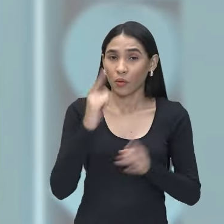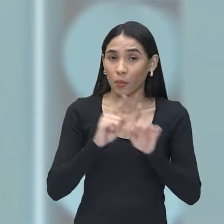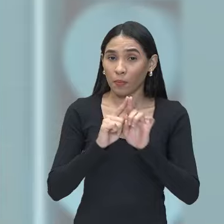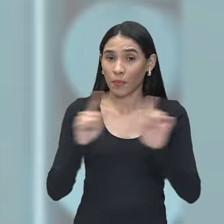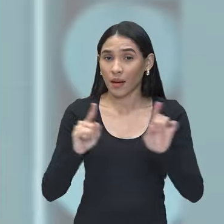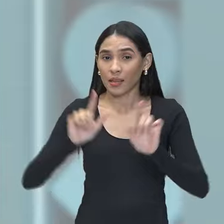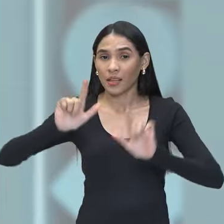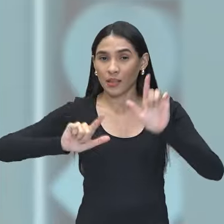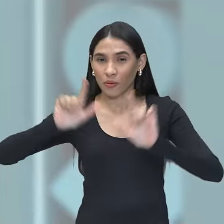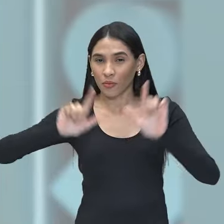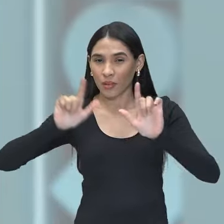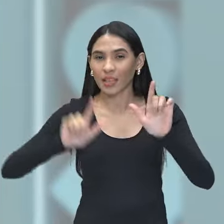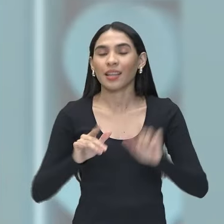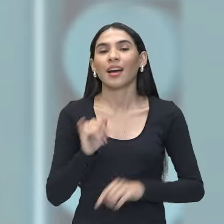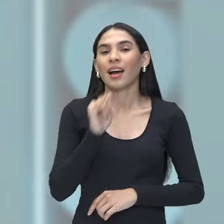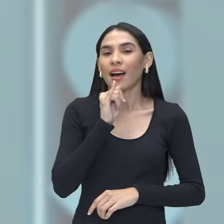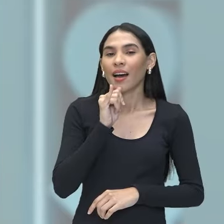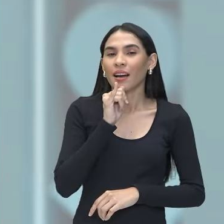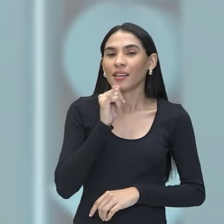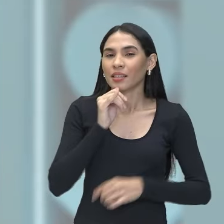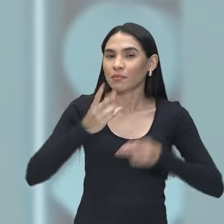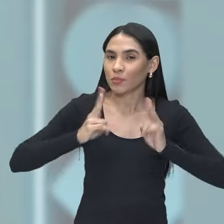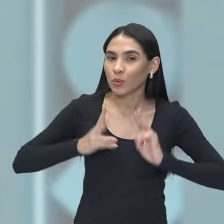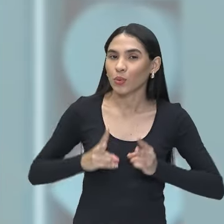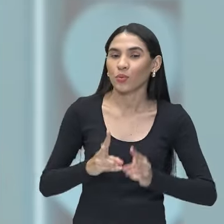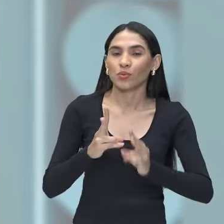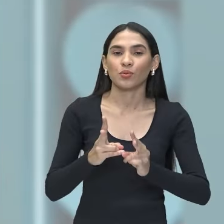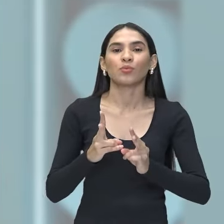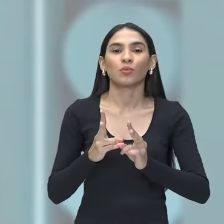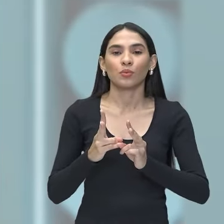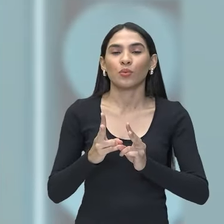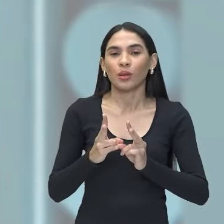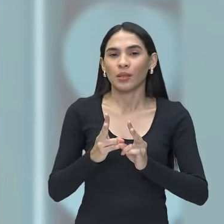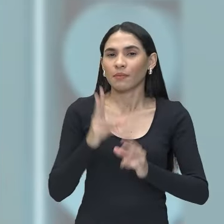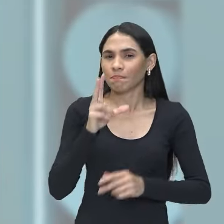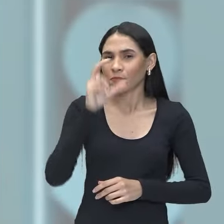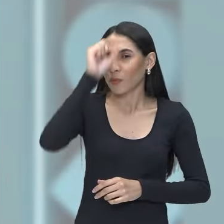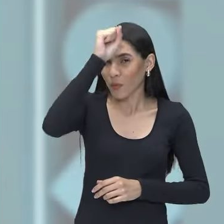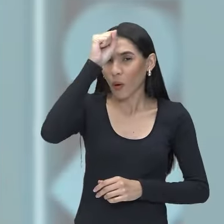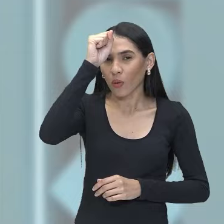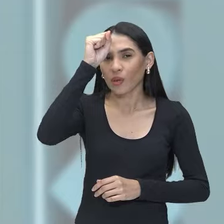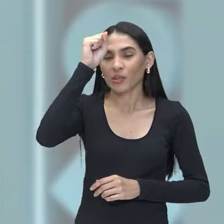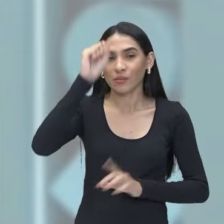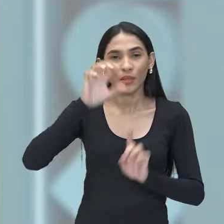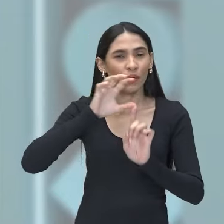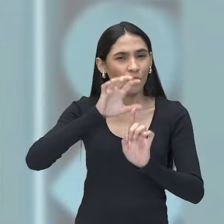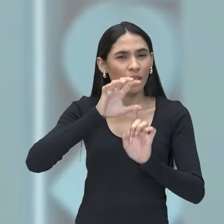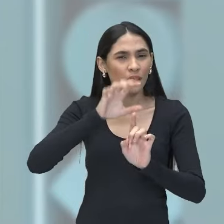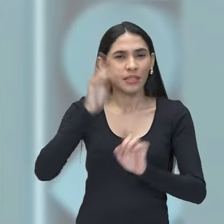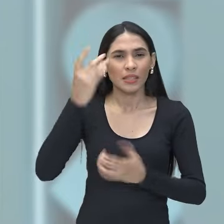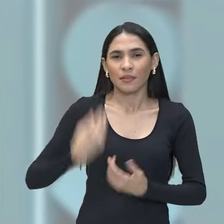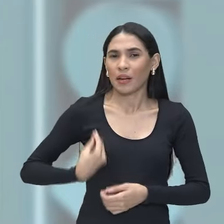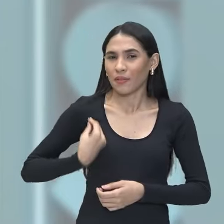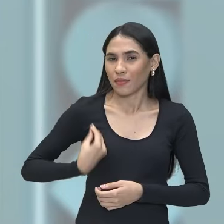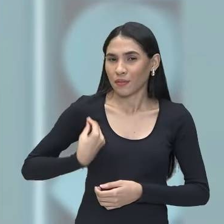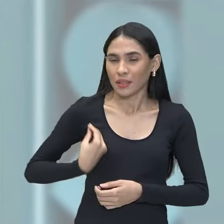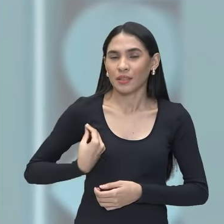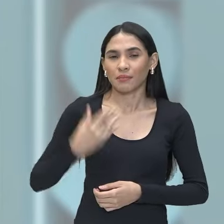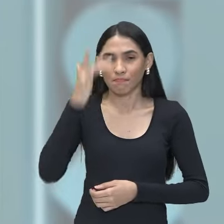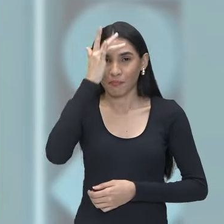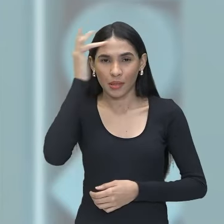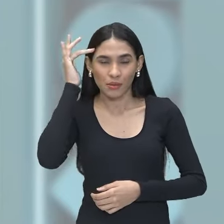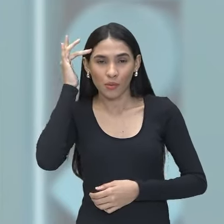novela ainda segue sendo algo que faz parte do cotidiano de muitas pessoas, aquele horário reservado para